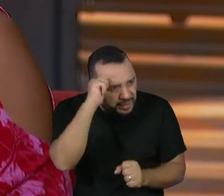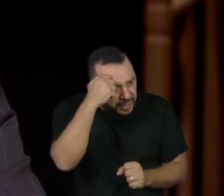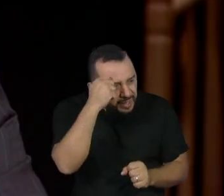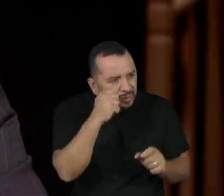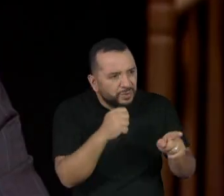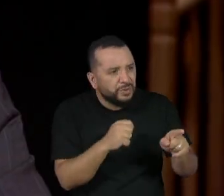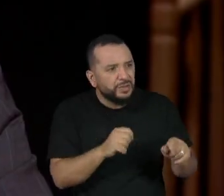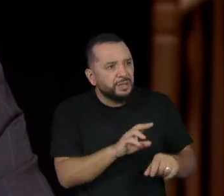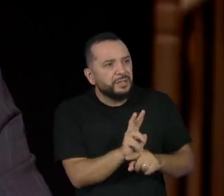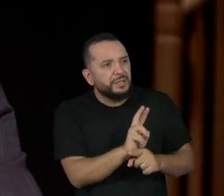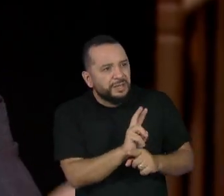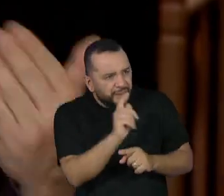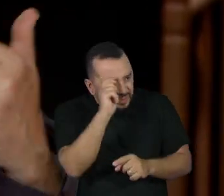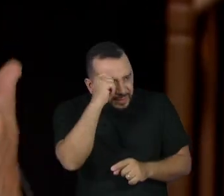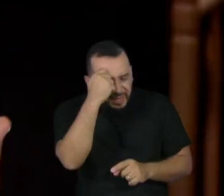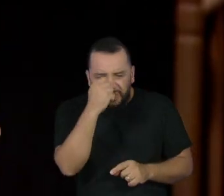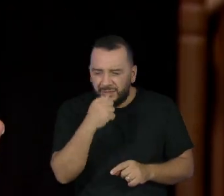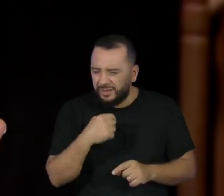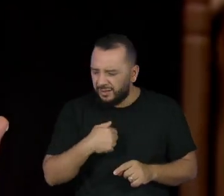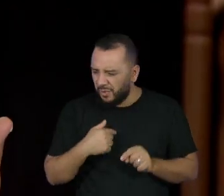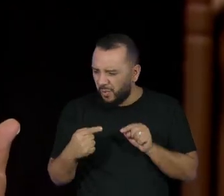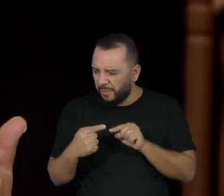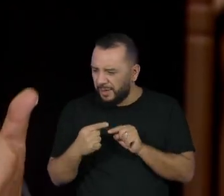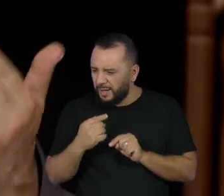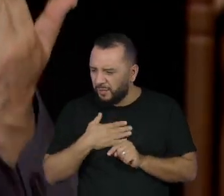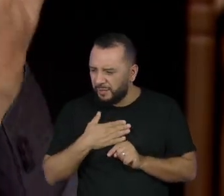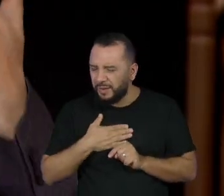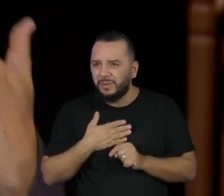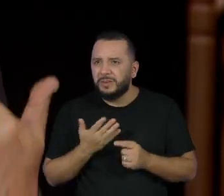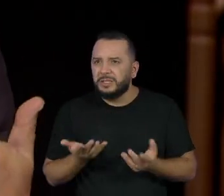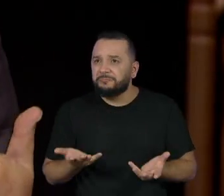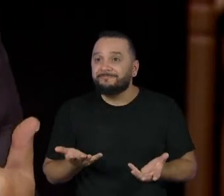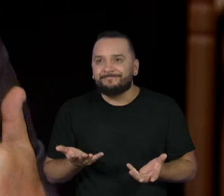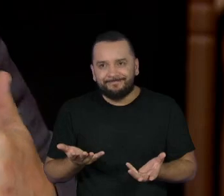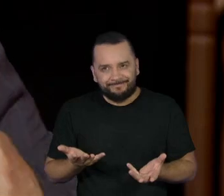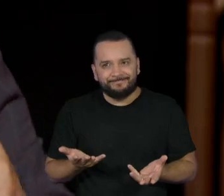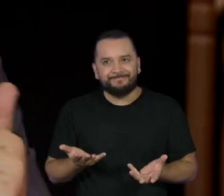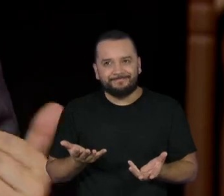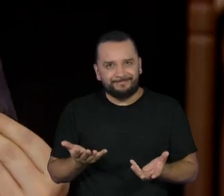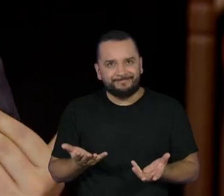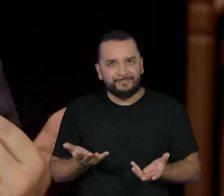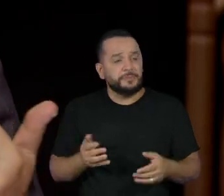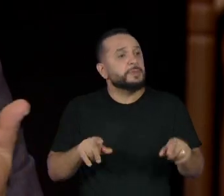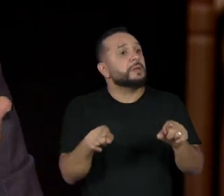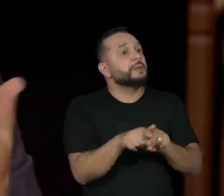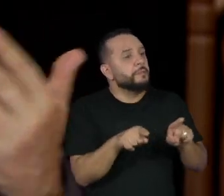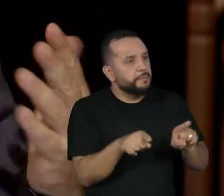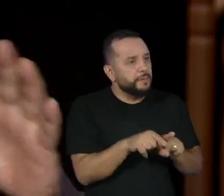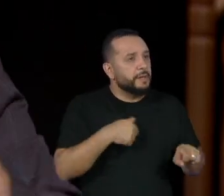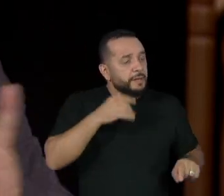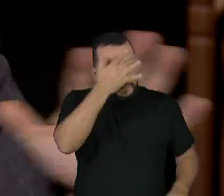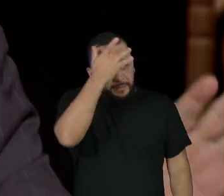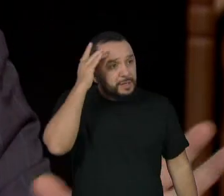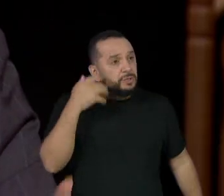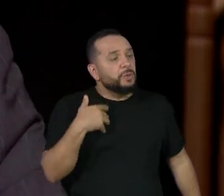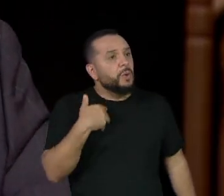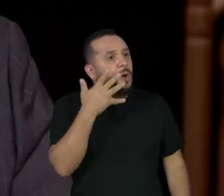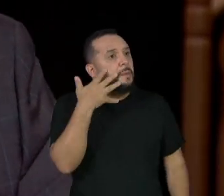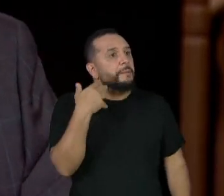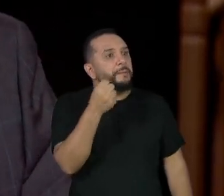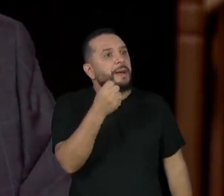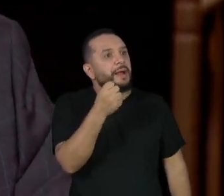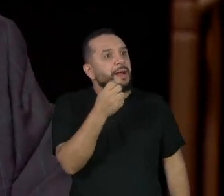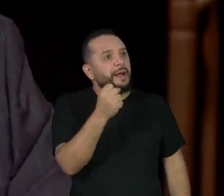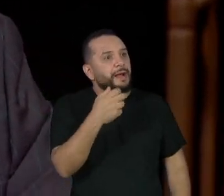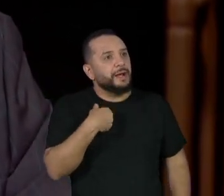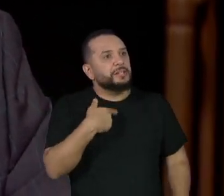aqui é meu? Claro. E ainda tem outra. E aquela pessoa branca que acostuma a ver só gente branca ao